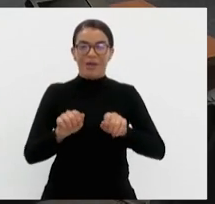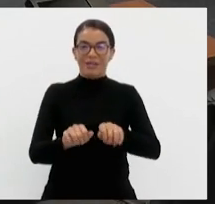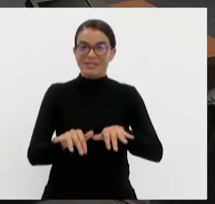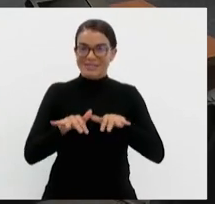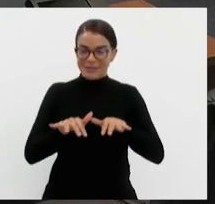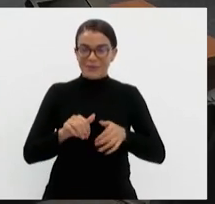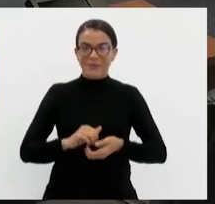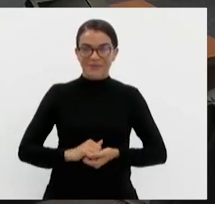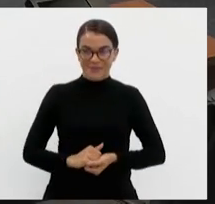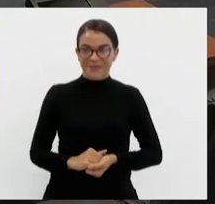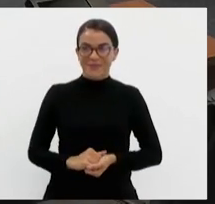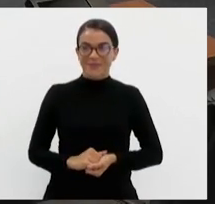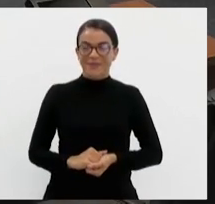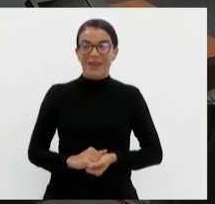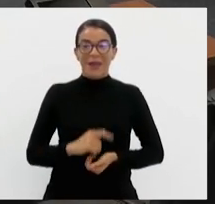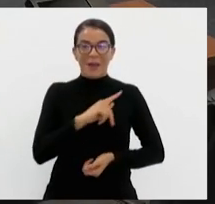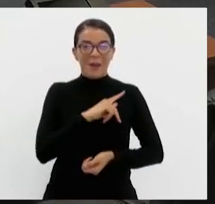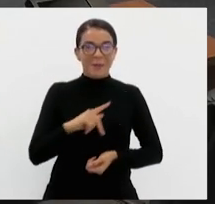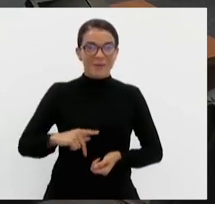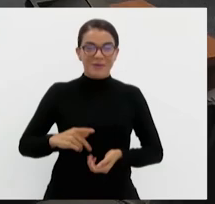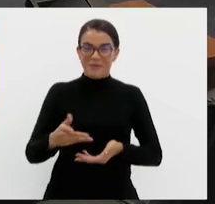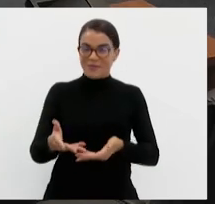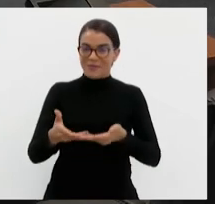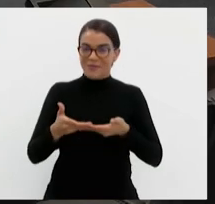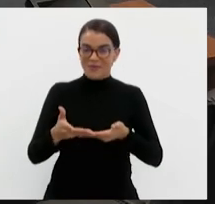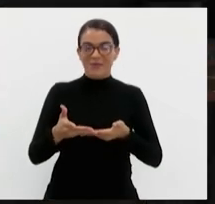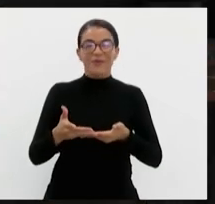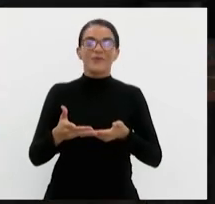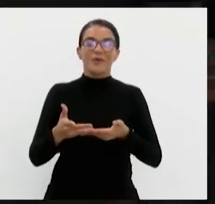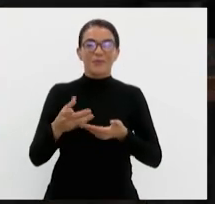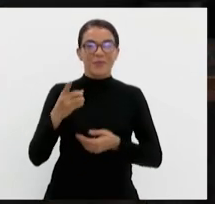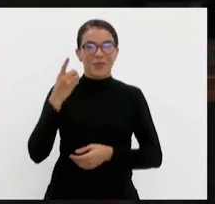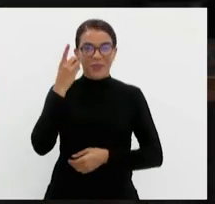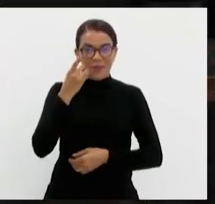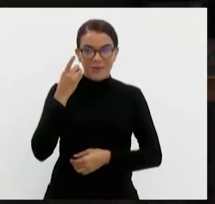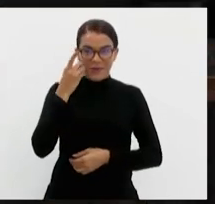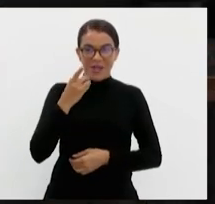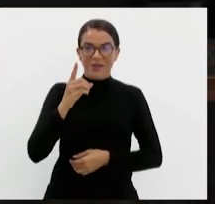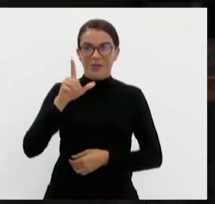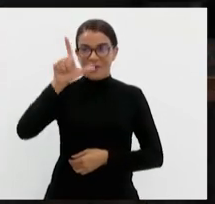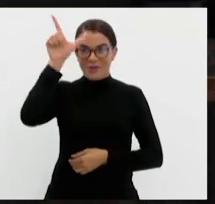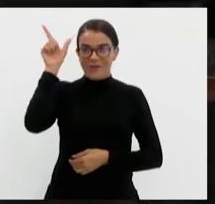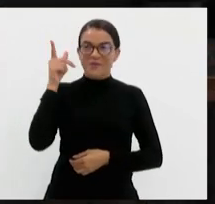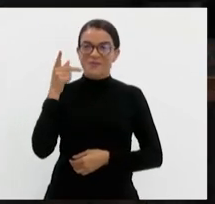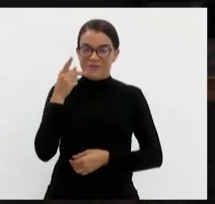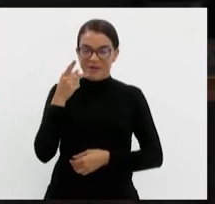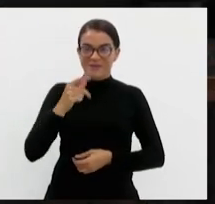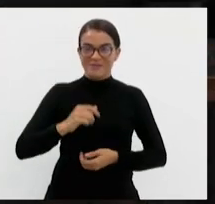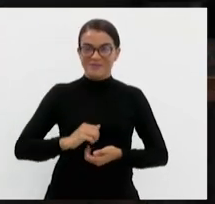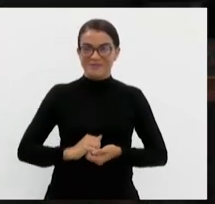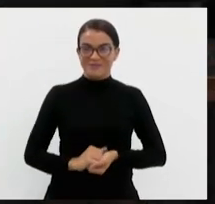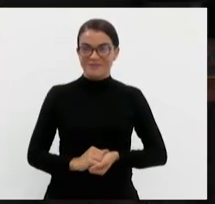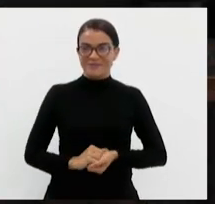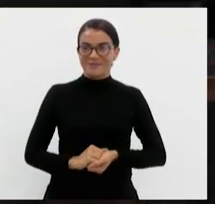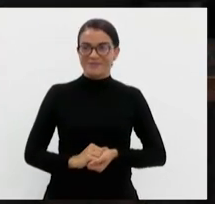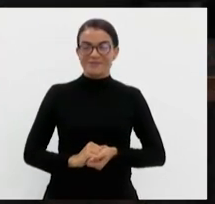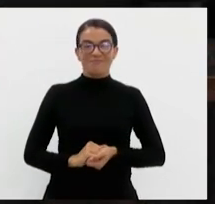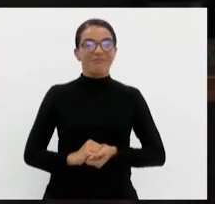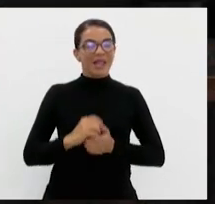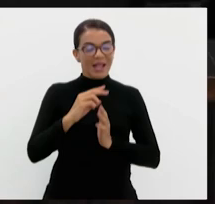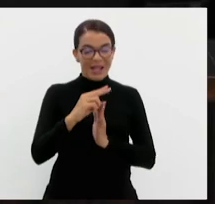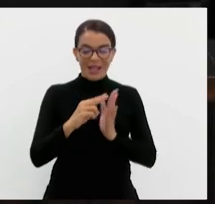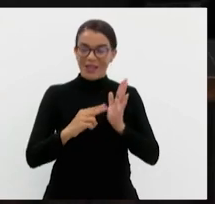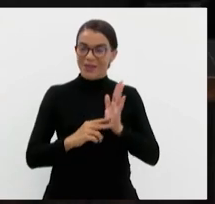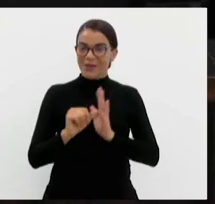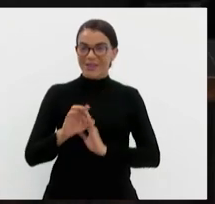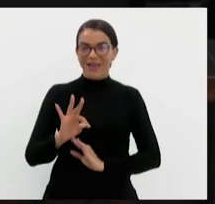sessão. A presidência convida o senhor deputado Luiz Paulo Correa da Rocha para fazer a